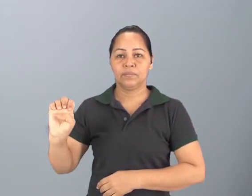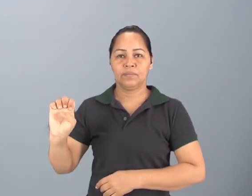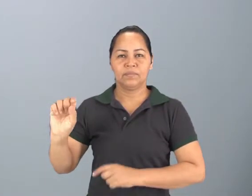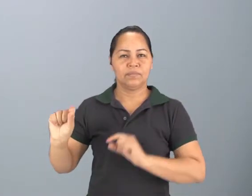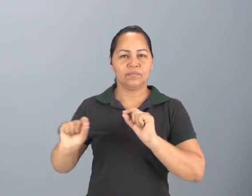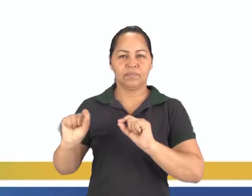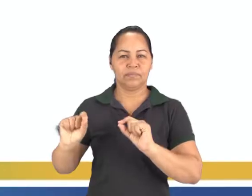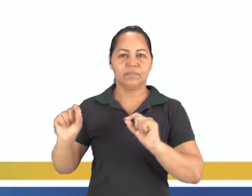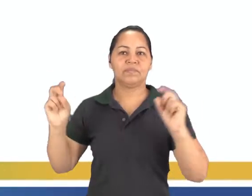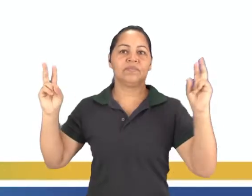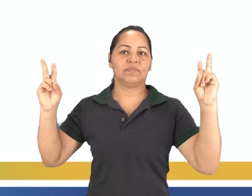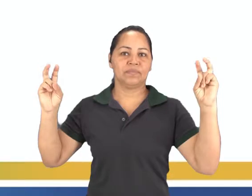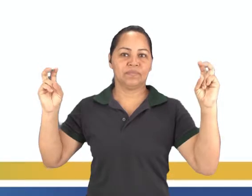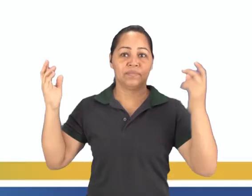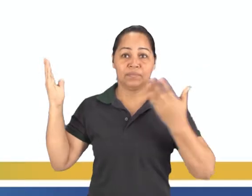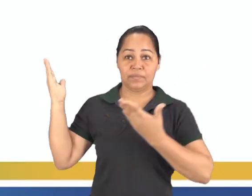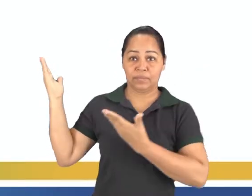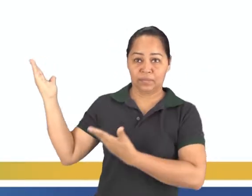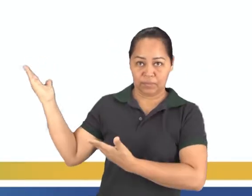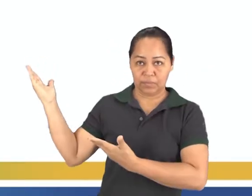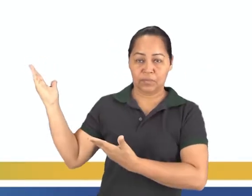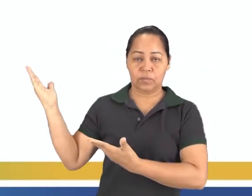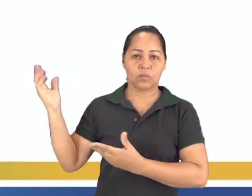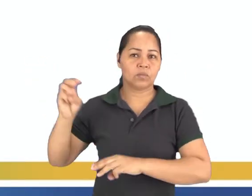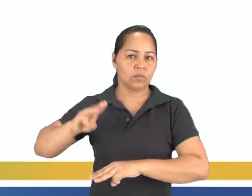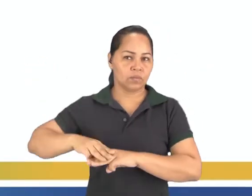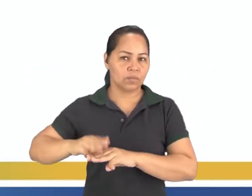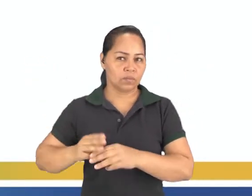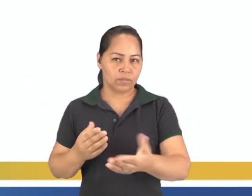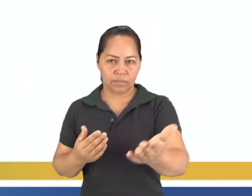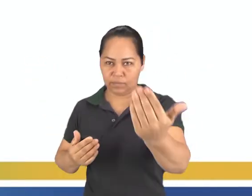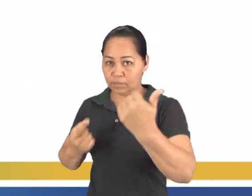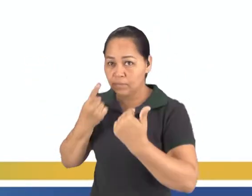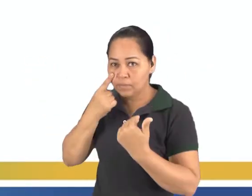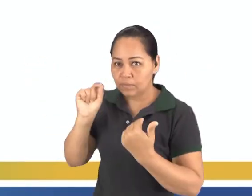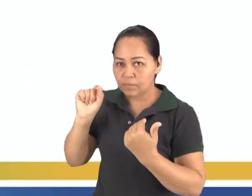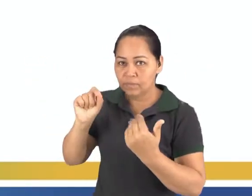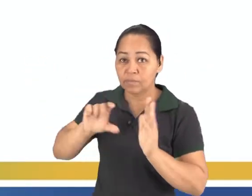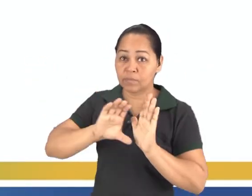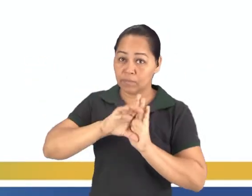sobre reflexão de uma figura. Acompanha comigo no slide.